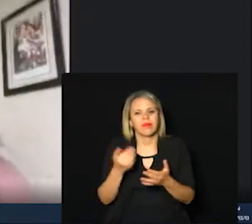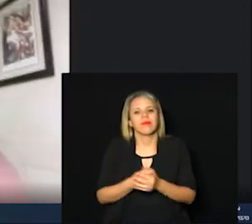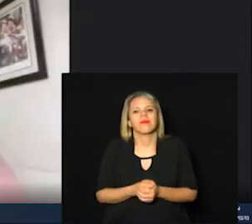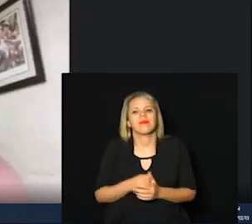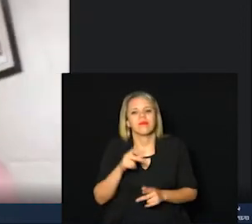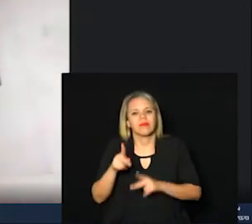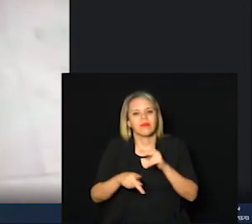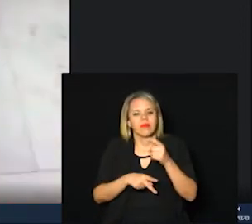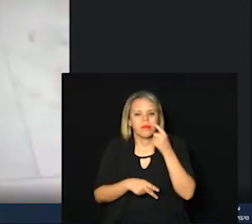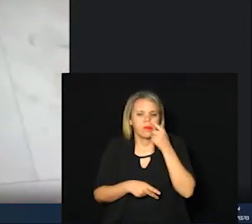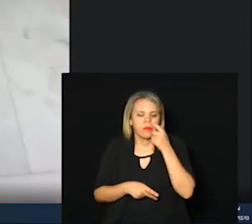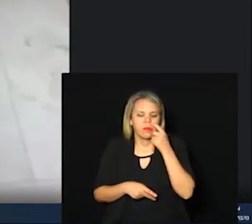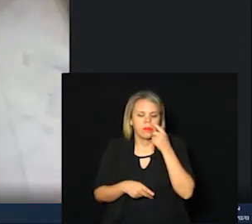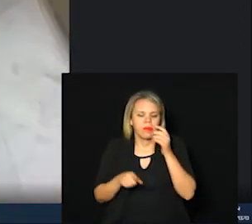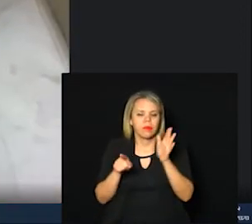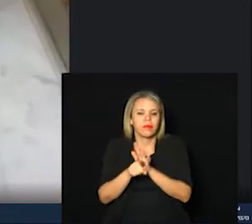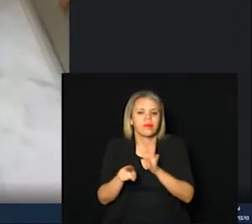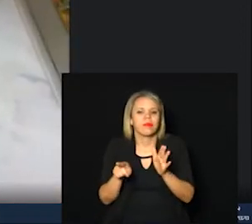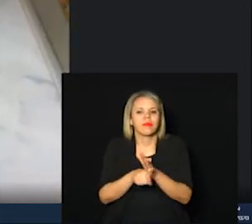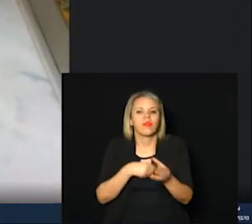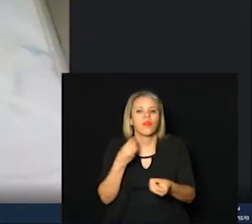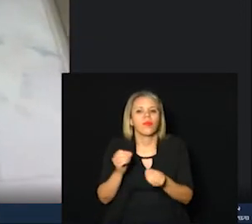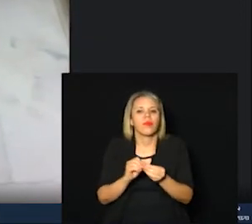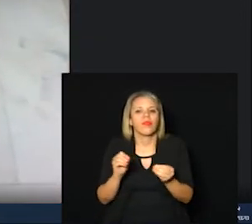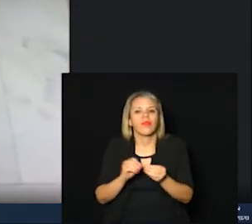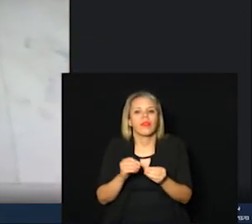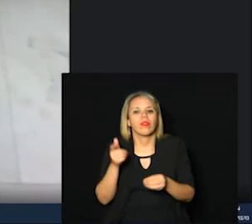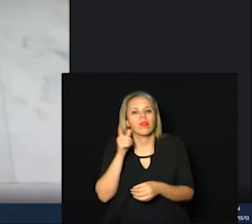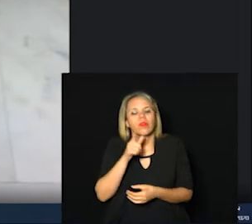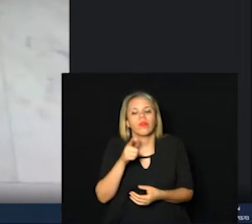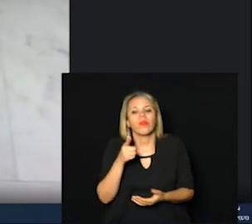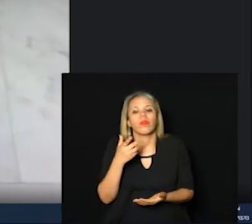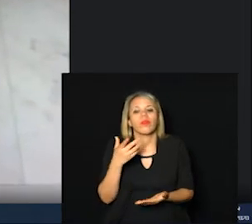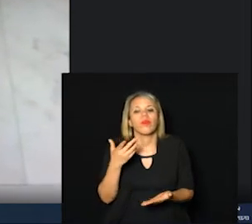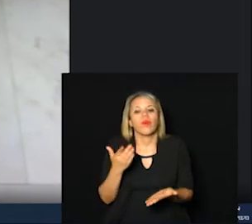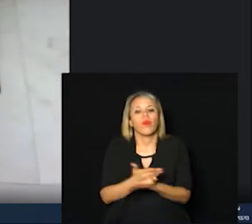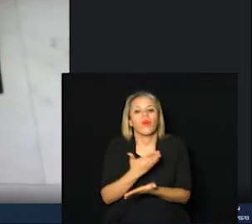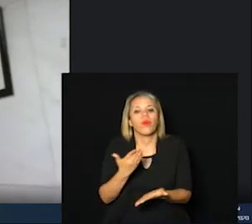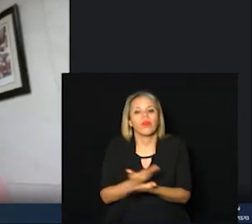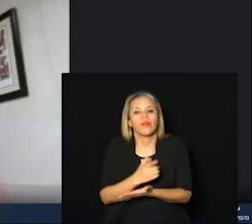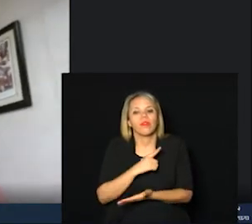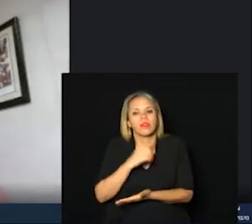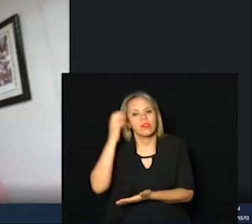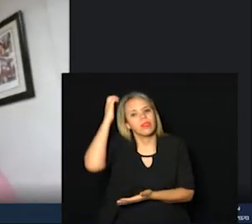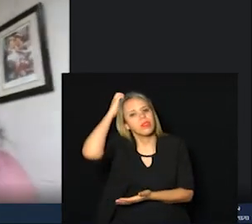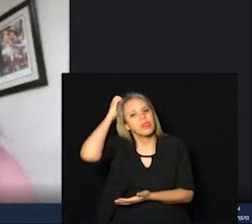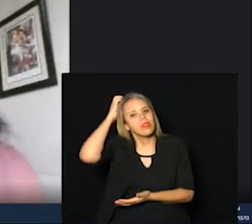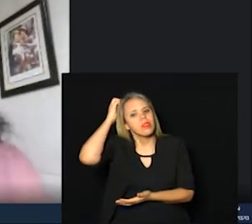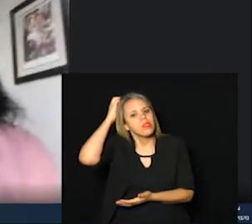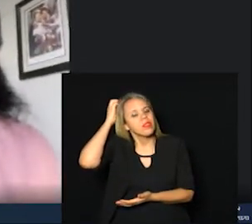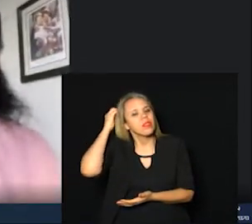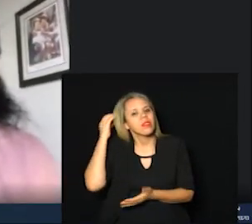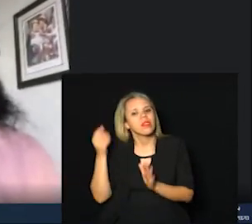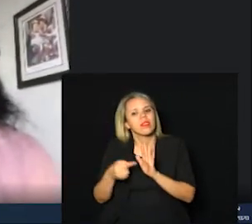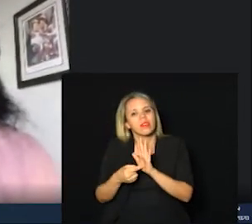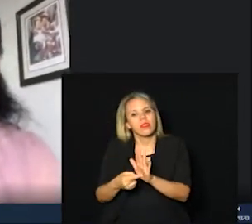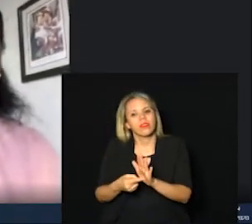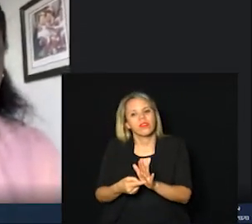pessoal está perguntando, né, como que faz para poder adquirir o livro. Nós colocamos aí nos